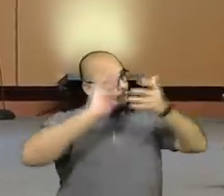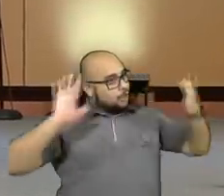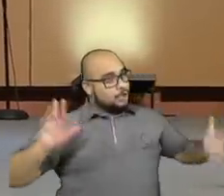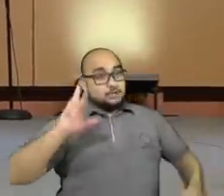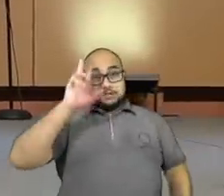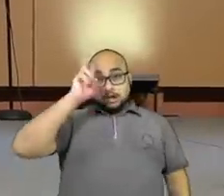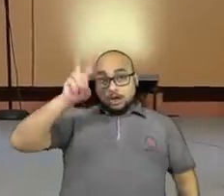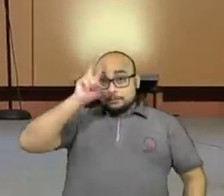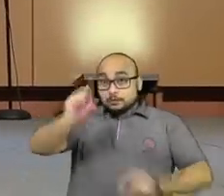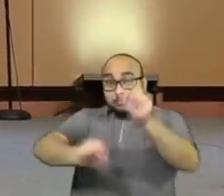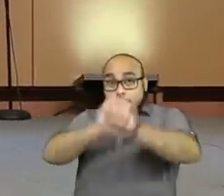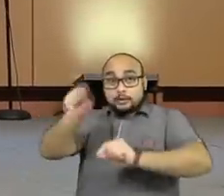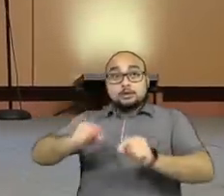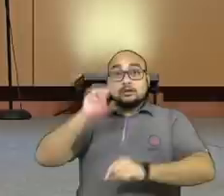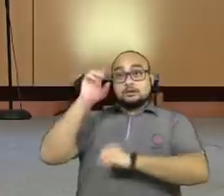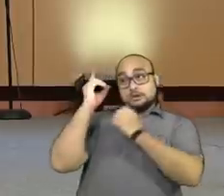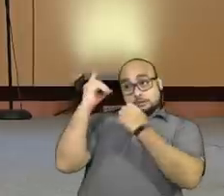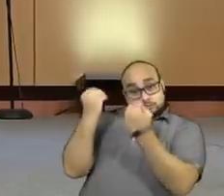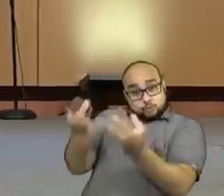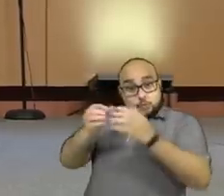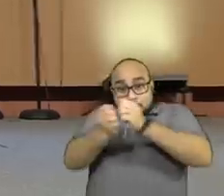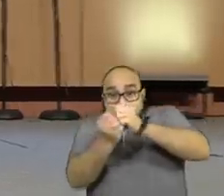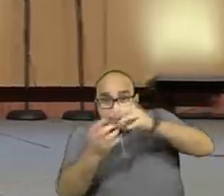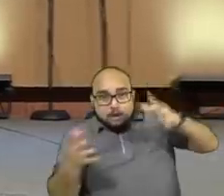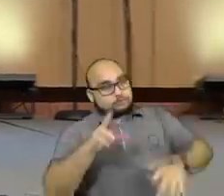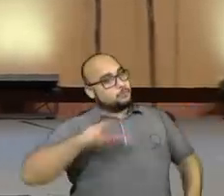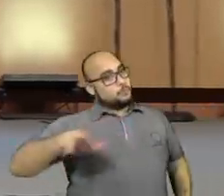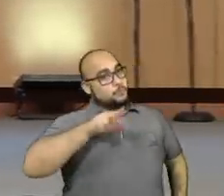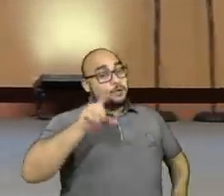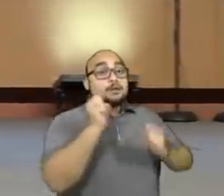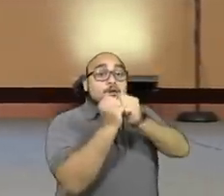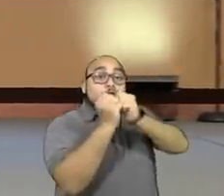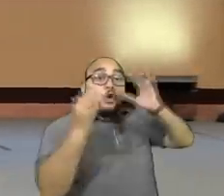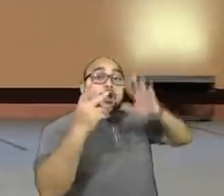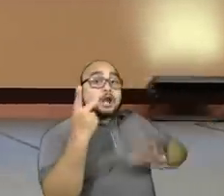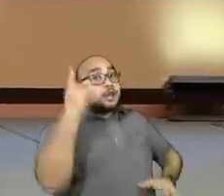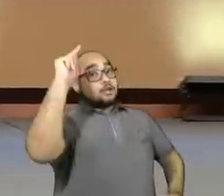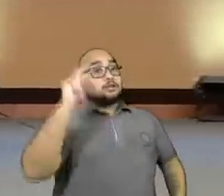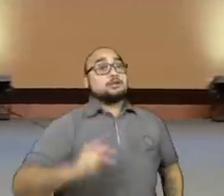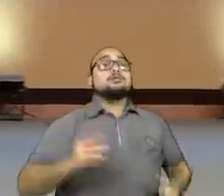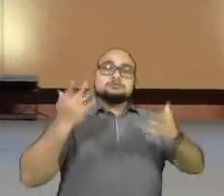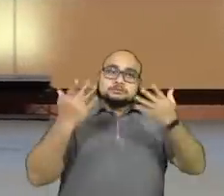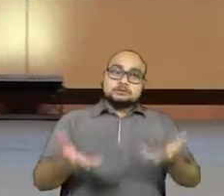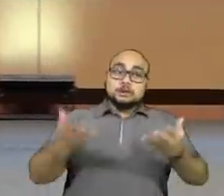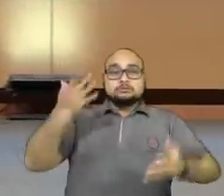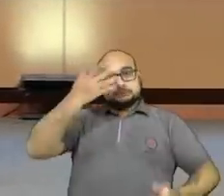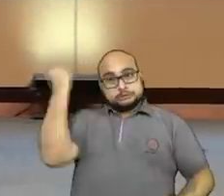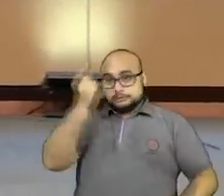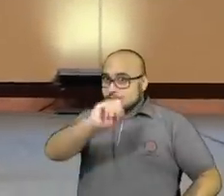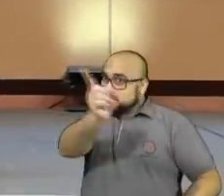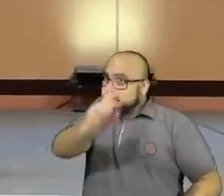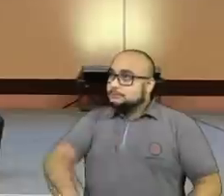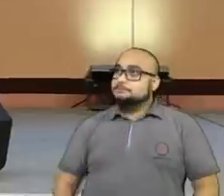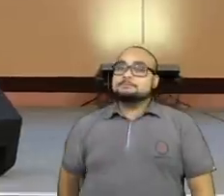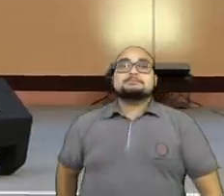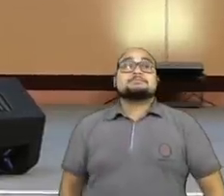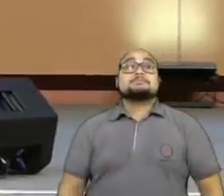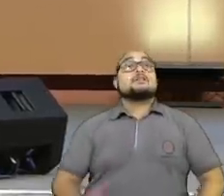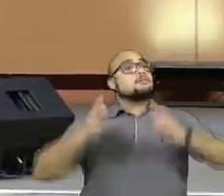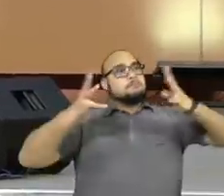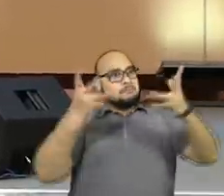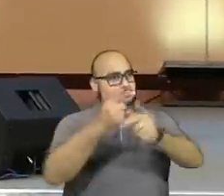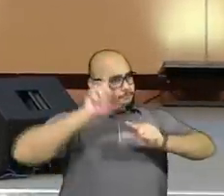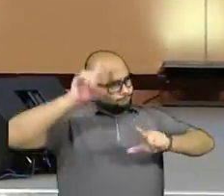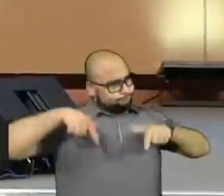Deus não dá a sua glória para ninguém. Então, querido, não se esqueça. As maravilhas que Deus vai